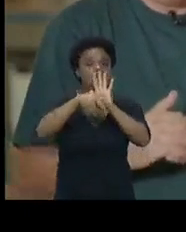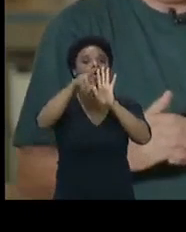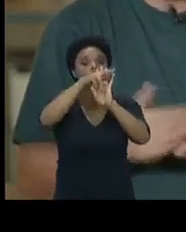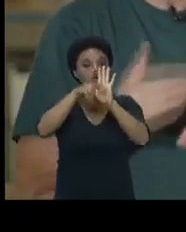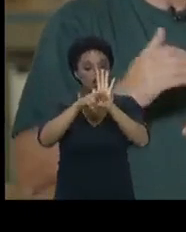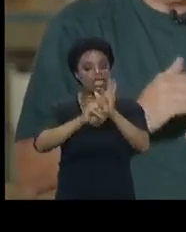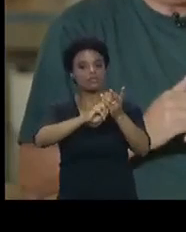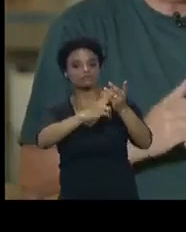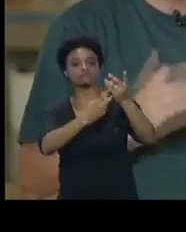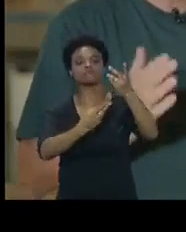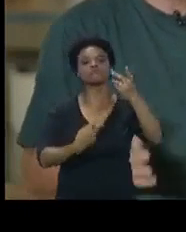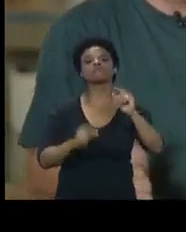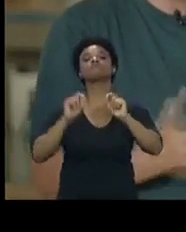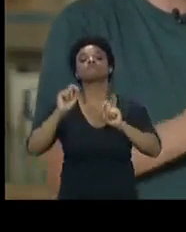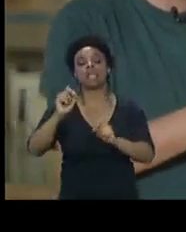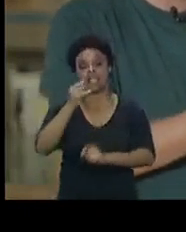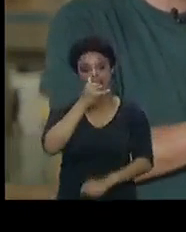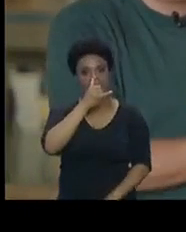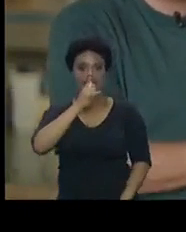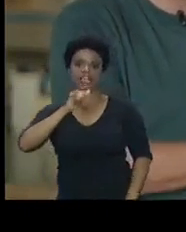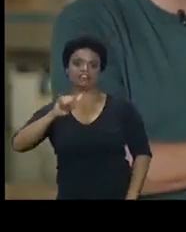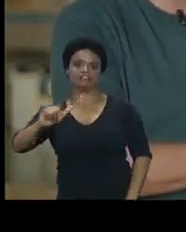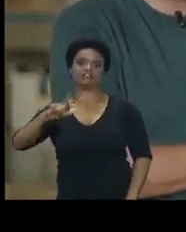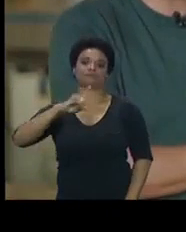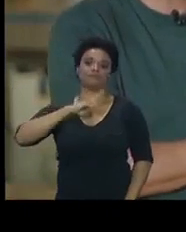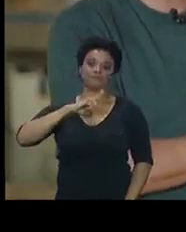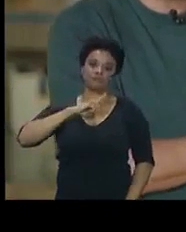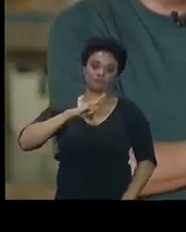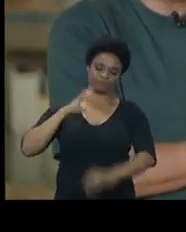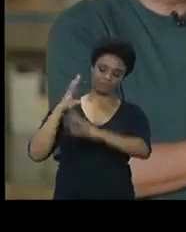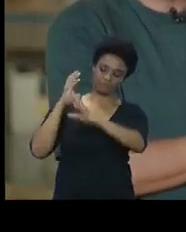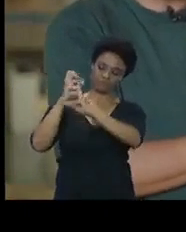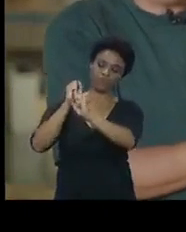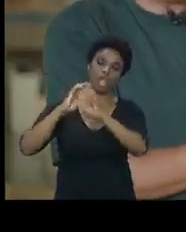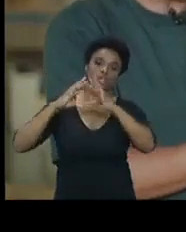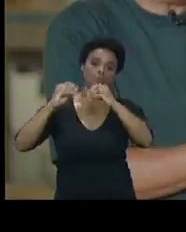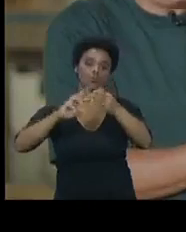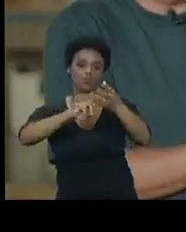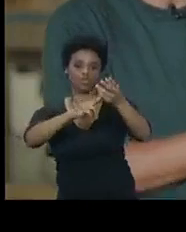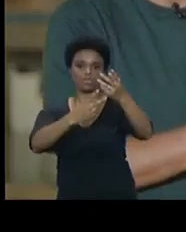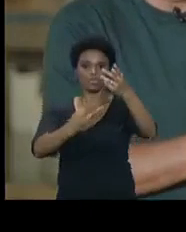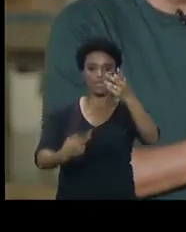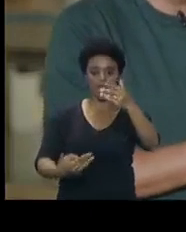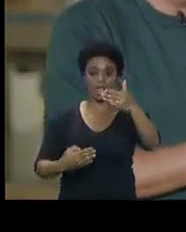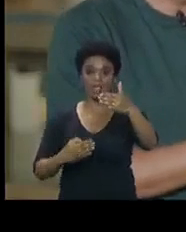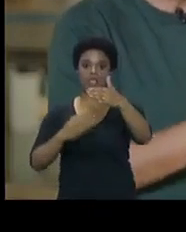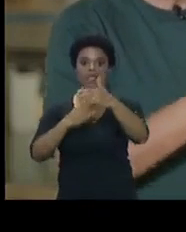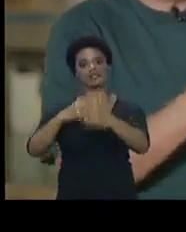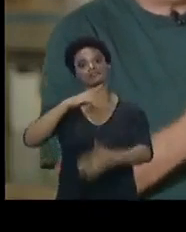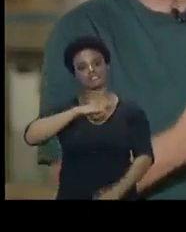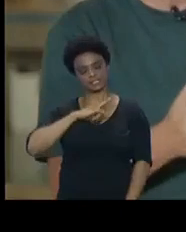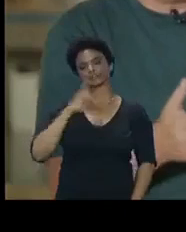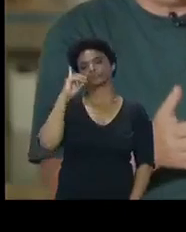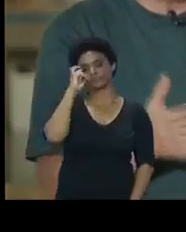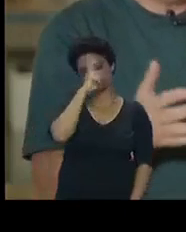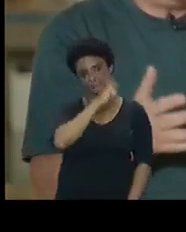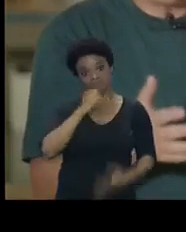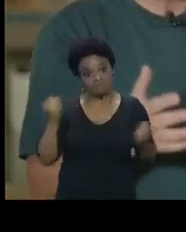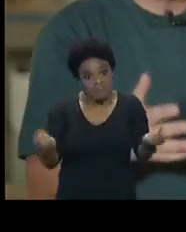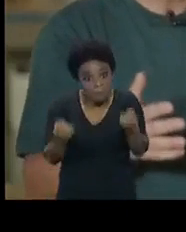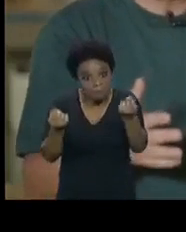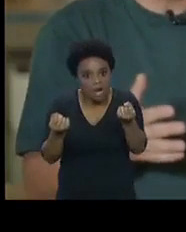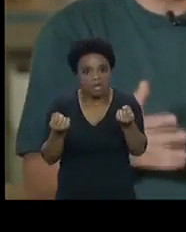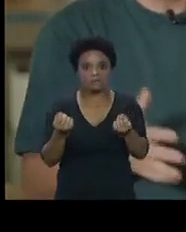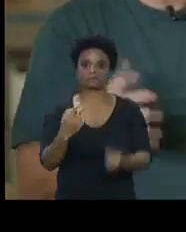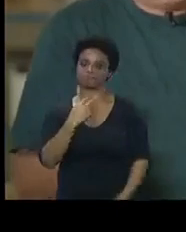derivação, evita que você tenha que computar todas as derivadas pelo limite, que dá muito mais trabalho. Não é impossível, mas é um trabalho